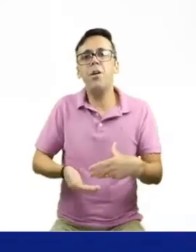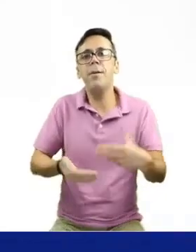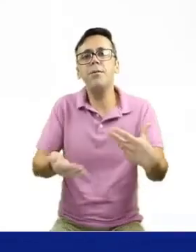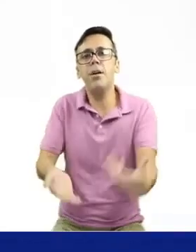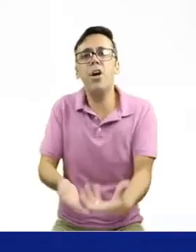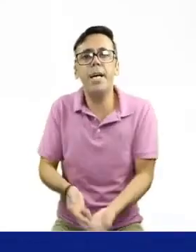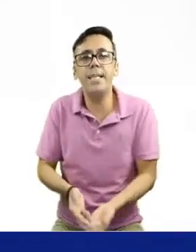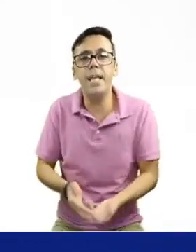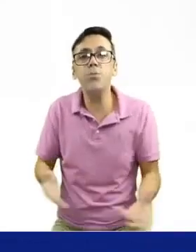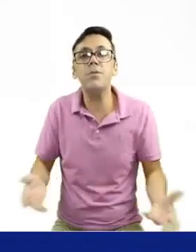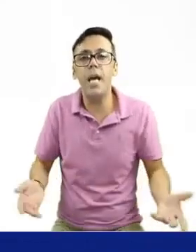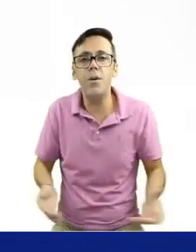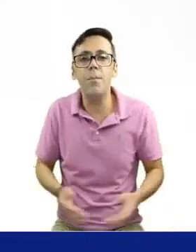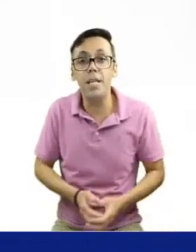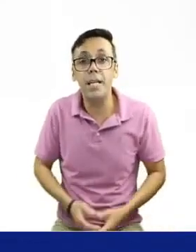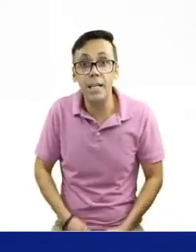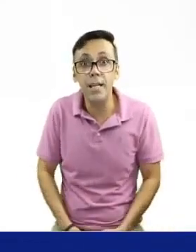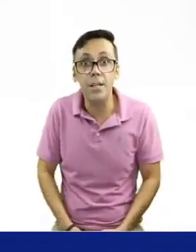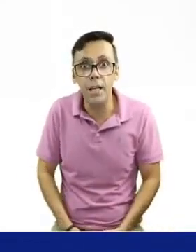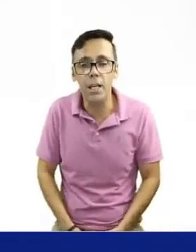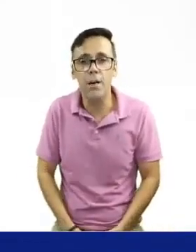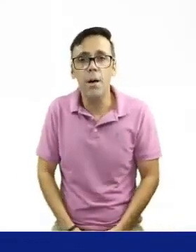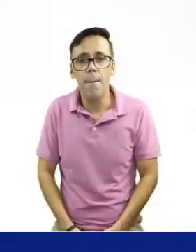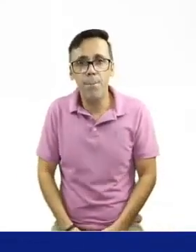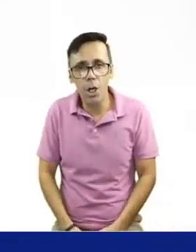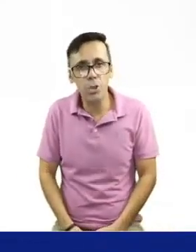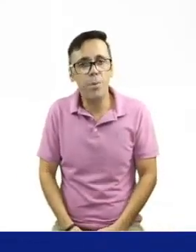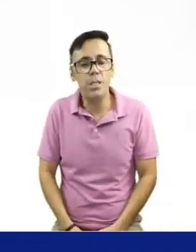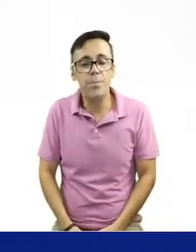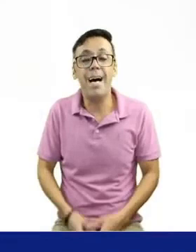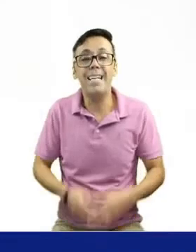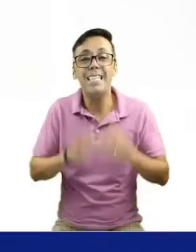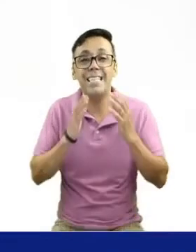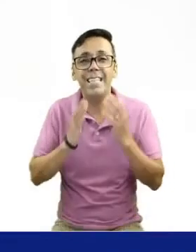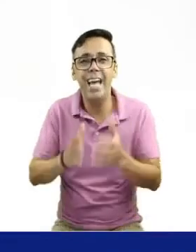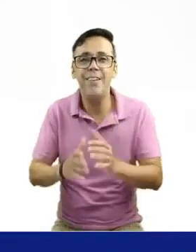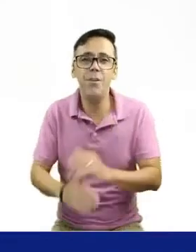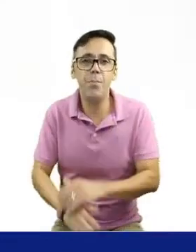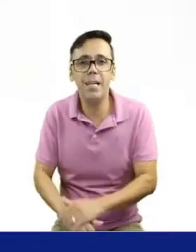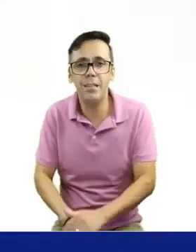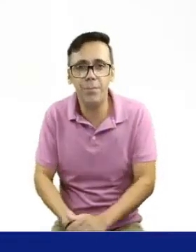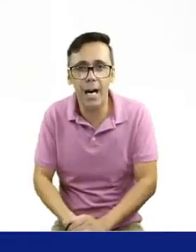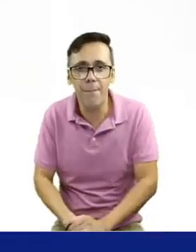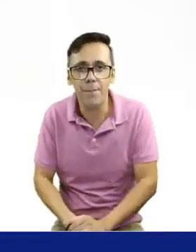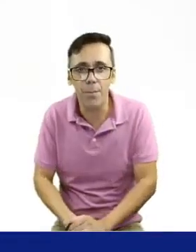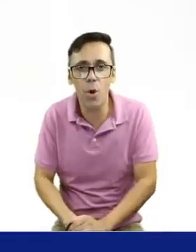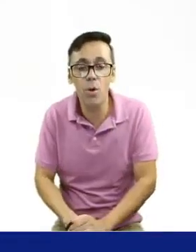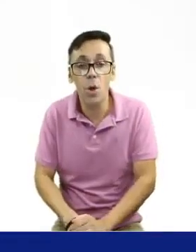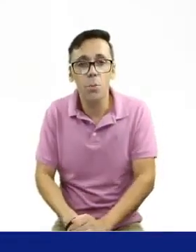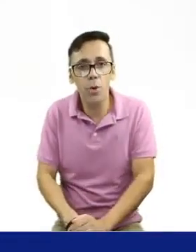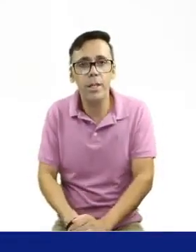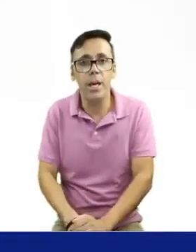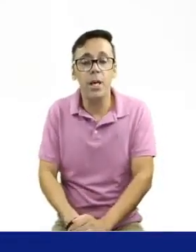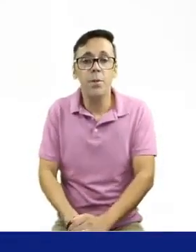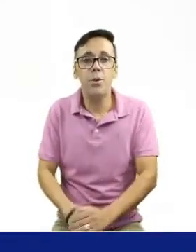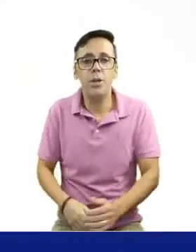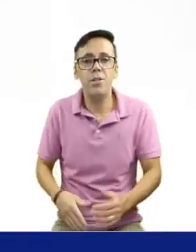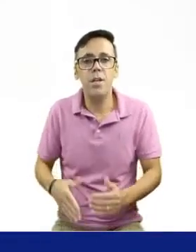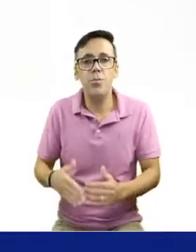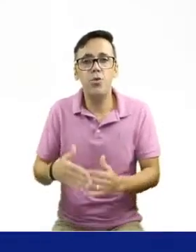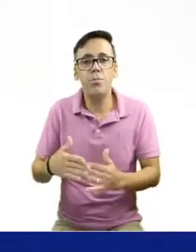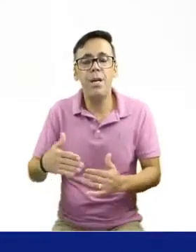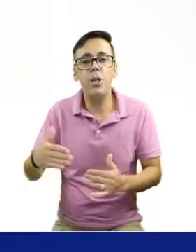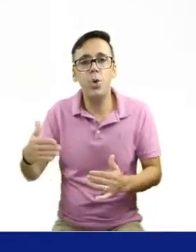eu tô formando agora ainda não tenho a minha carteirinha posso participar deve participar tá bom porque